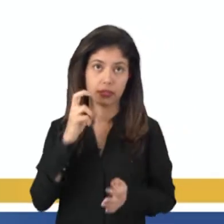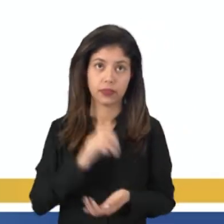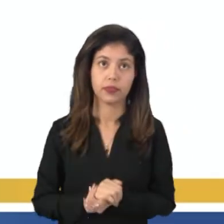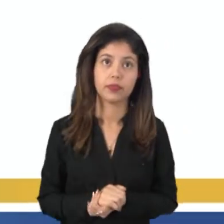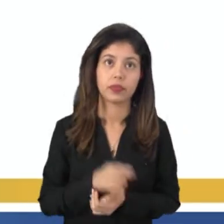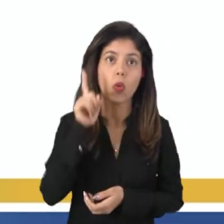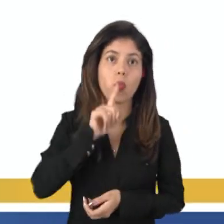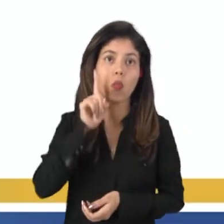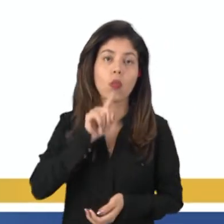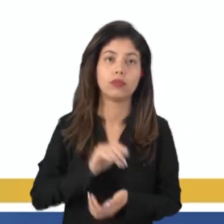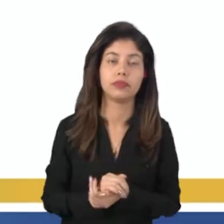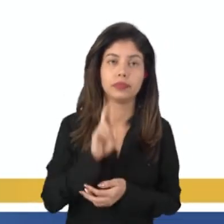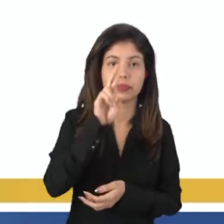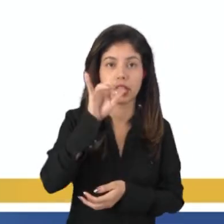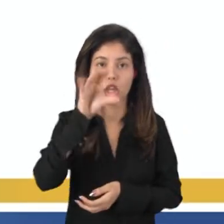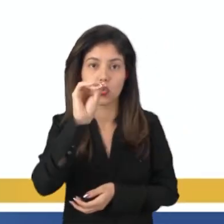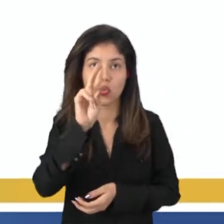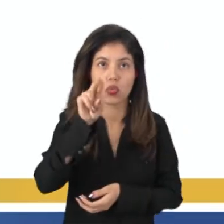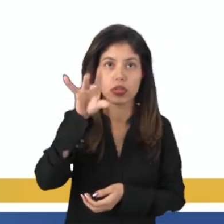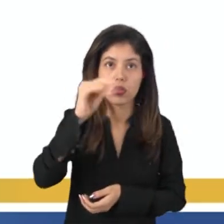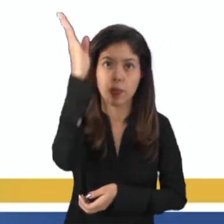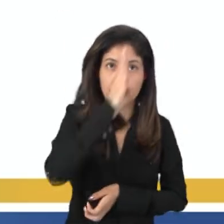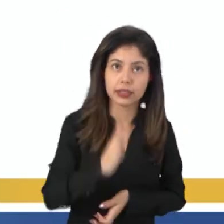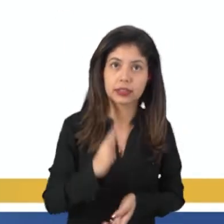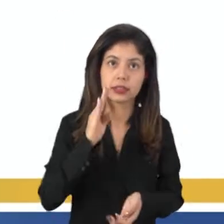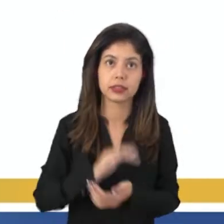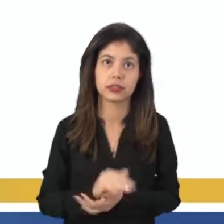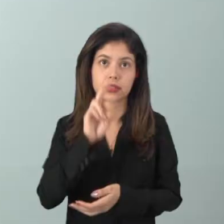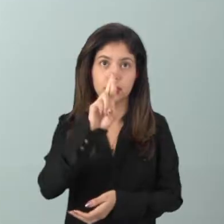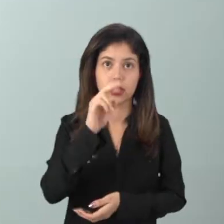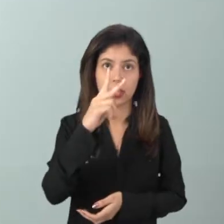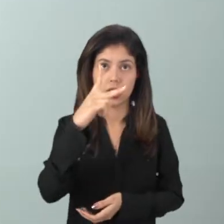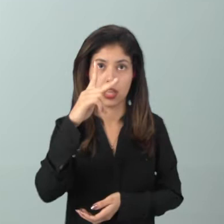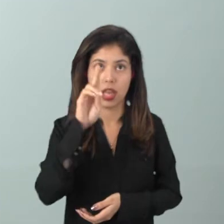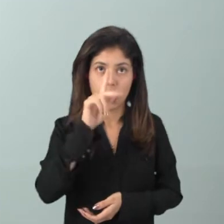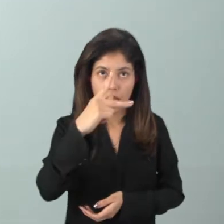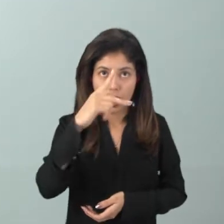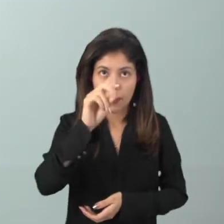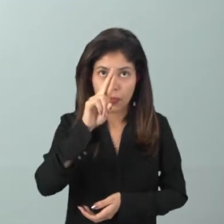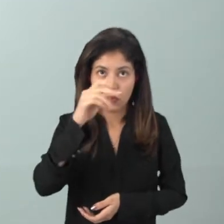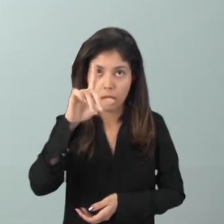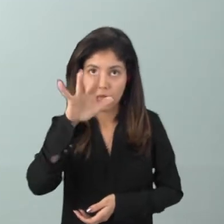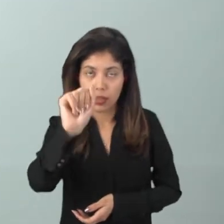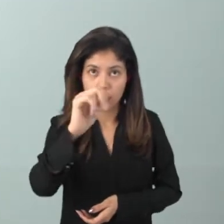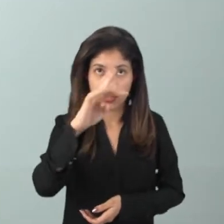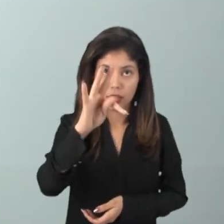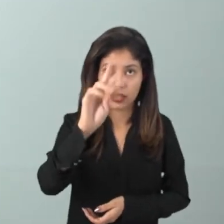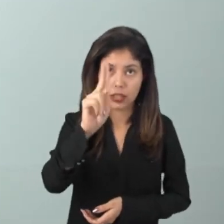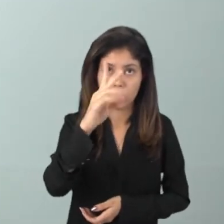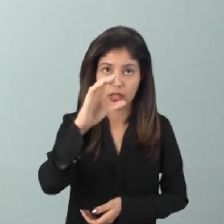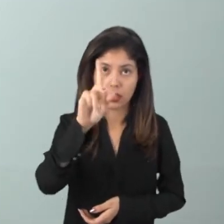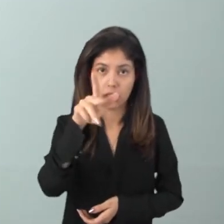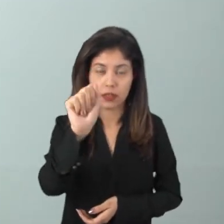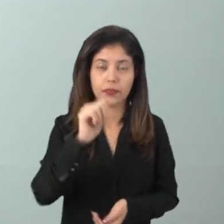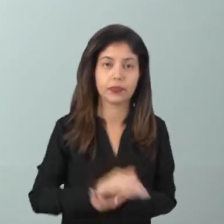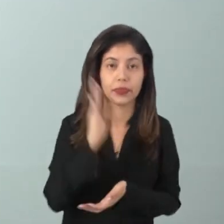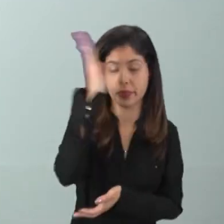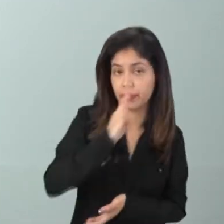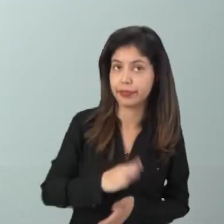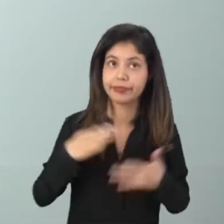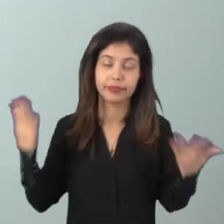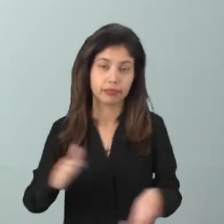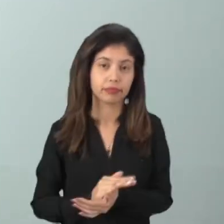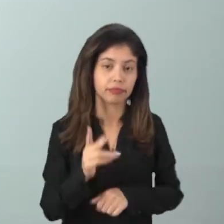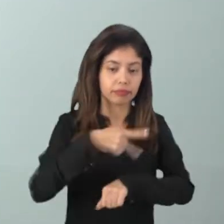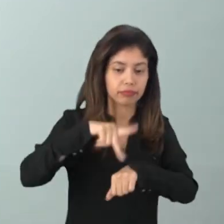Estados Unidos, Reino Unido, Brasil e República Tcheca. É reconhecido que o Brasil, inclusive, é